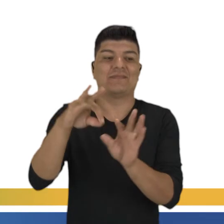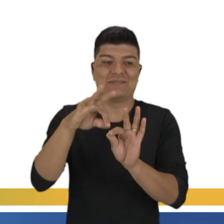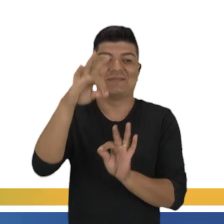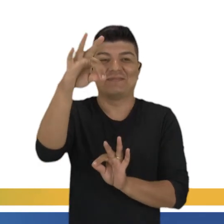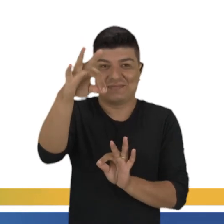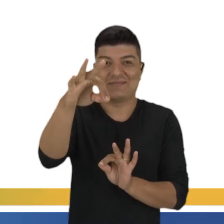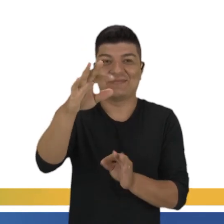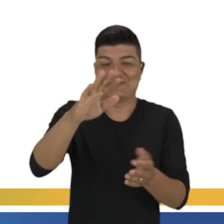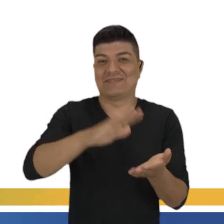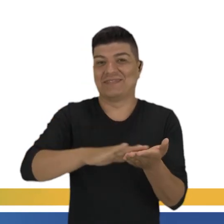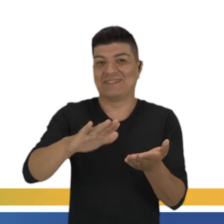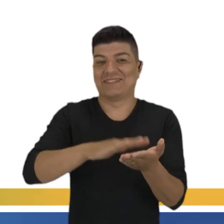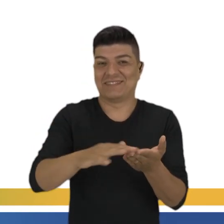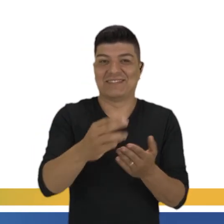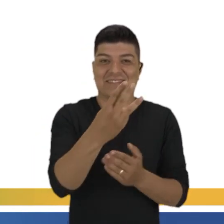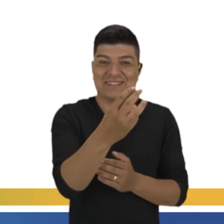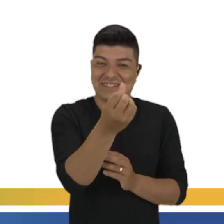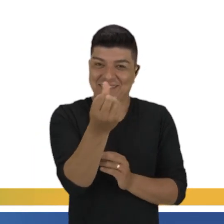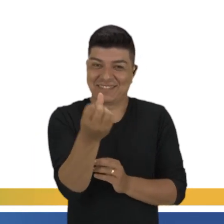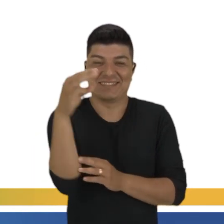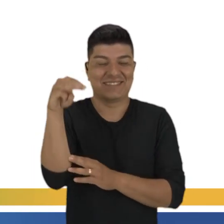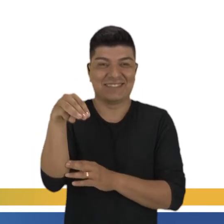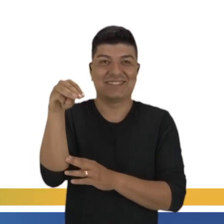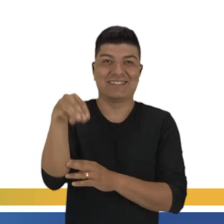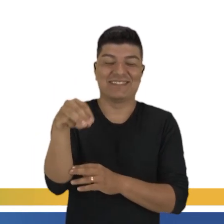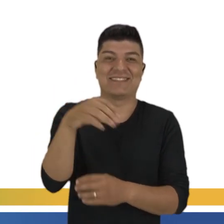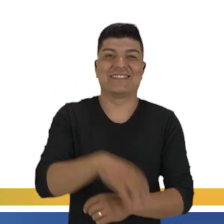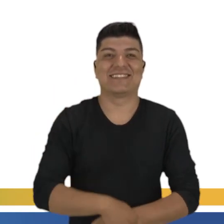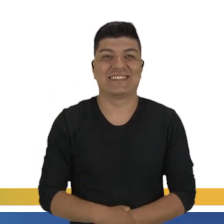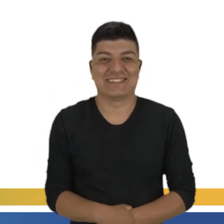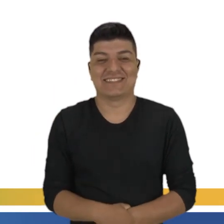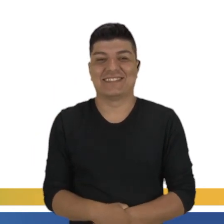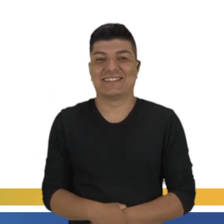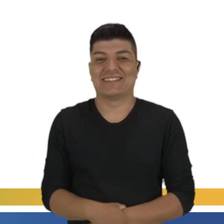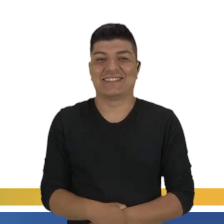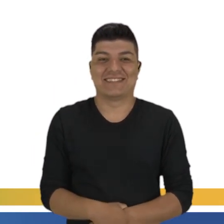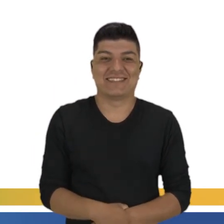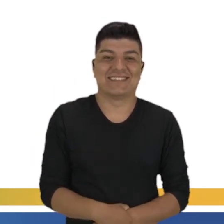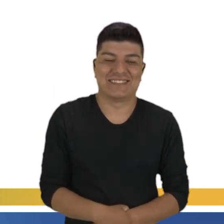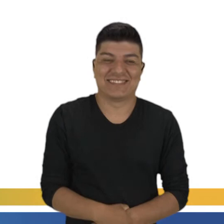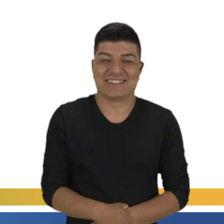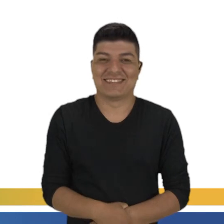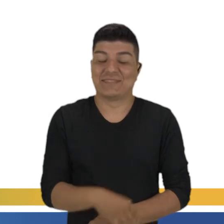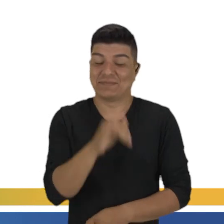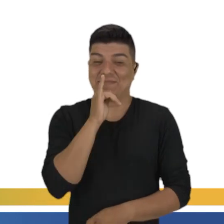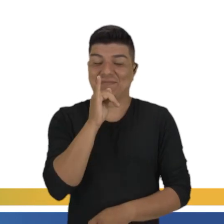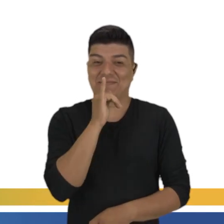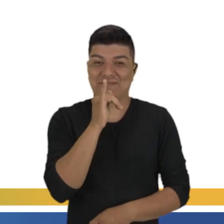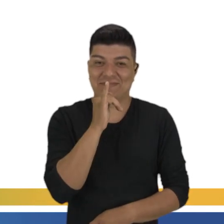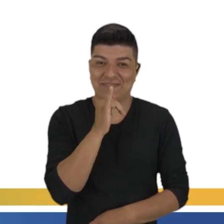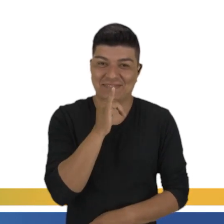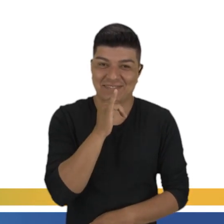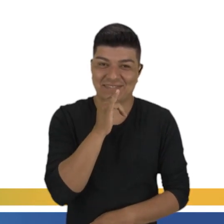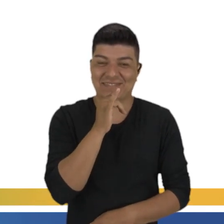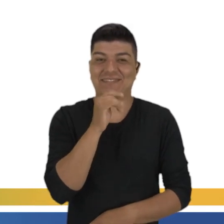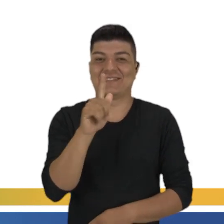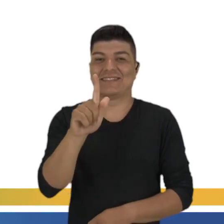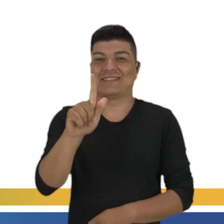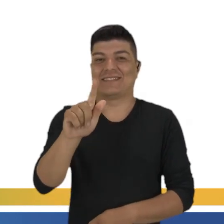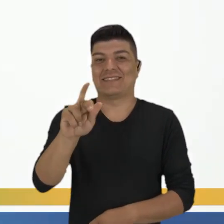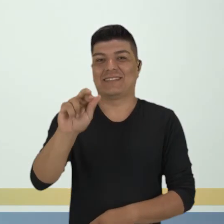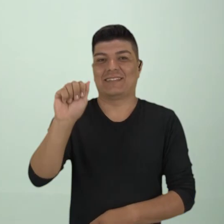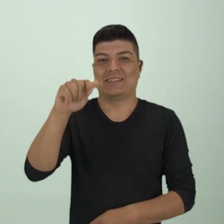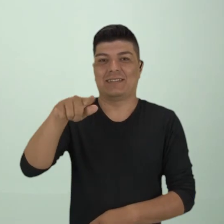gastaria 36 minutos. Bem, gente, essa é um exemplo de uma grandeza